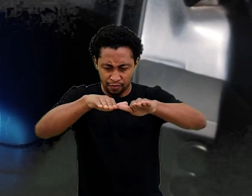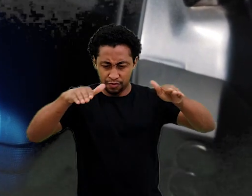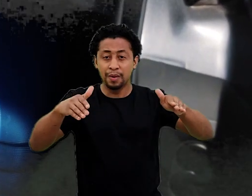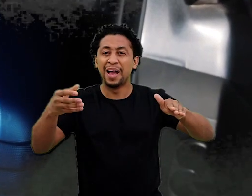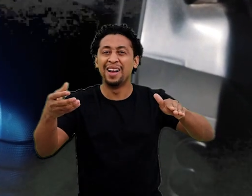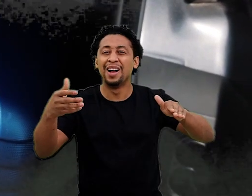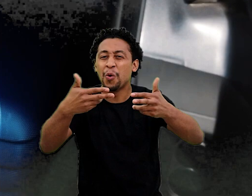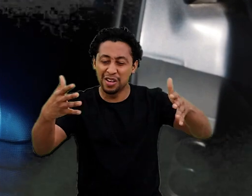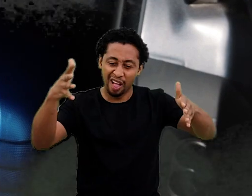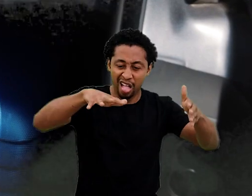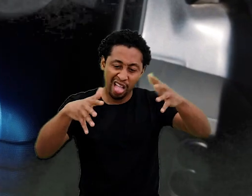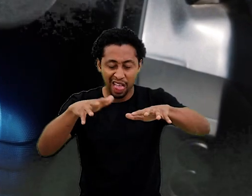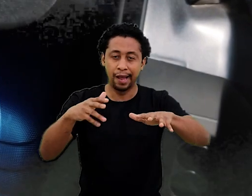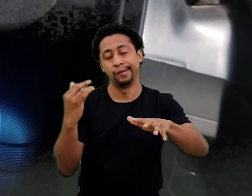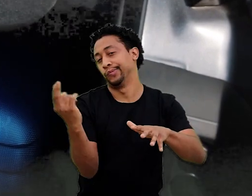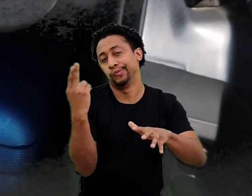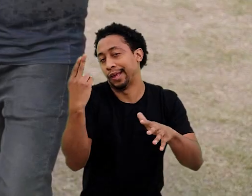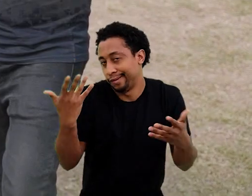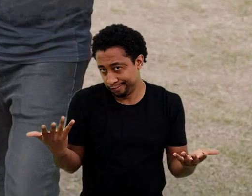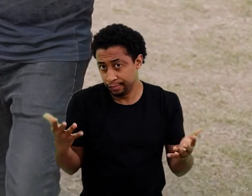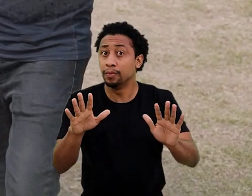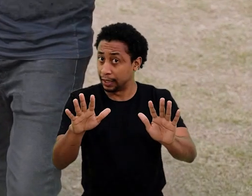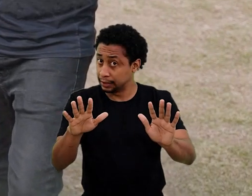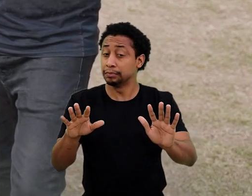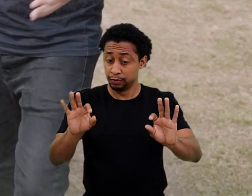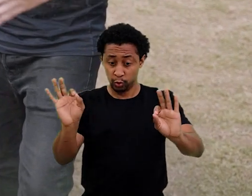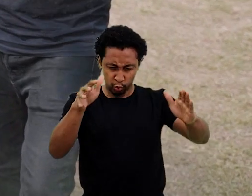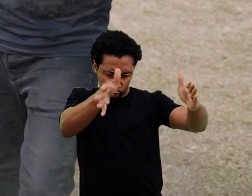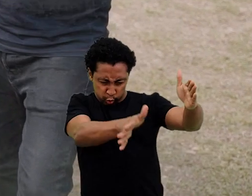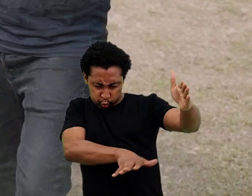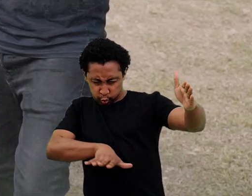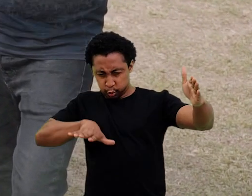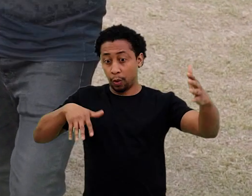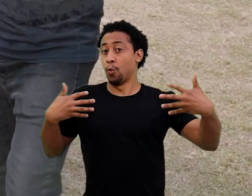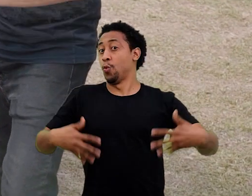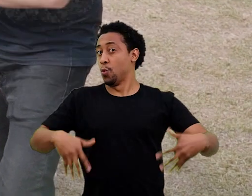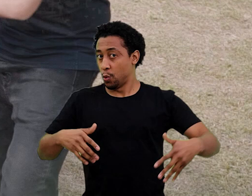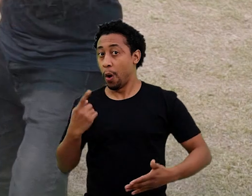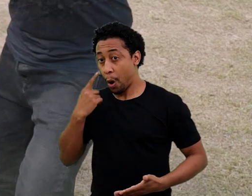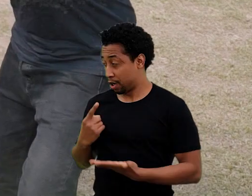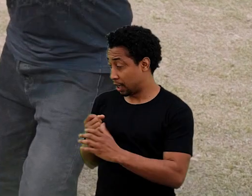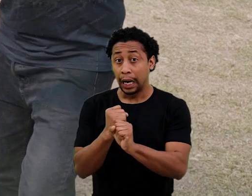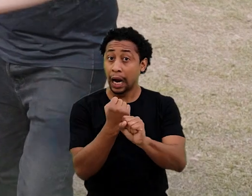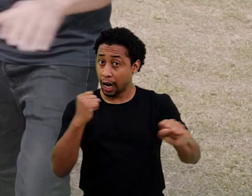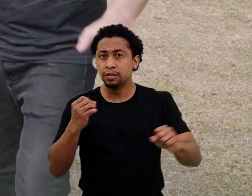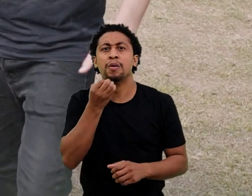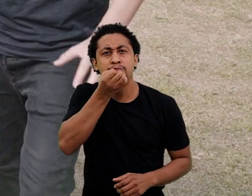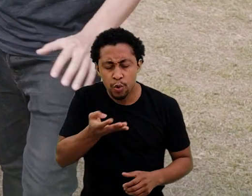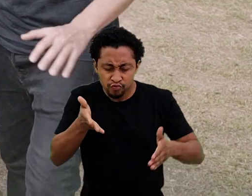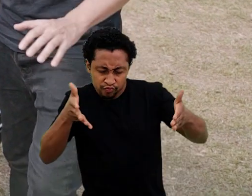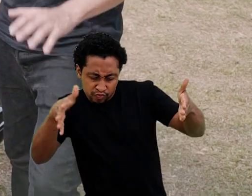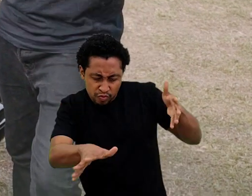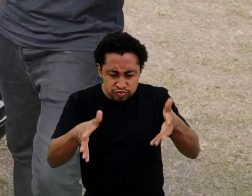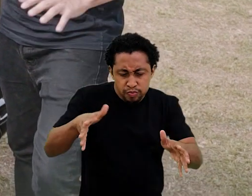cima aqui, você não consegue utilizar muito para colocar objetos. Mas é o fato que o porta-malas ficou gigantesco e a acessibilidade ao vão também,